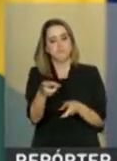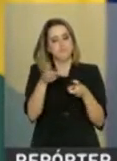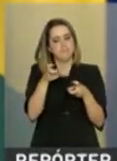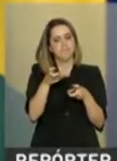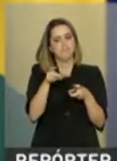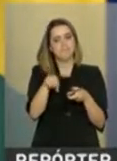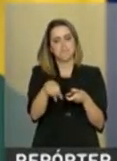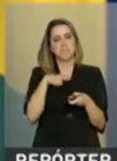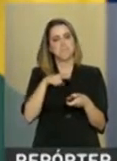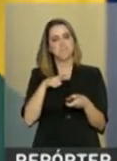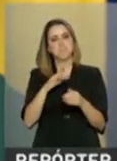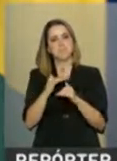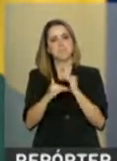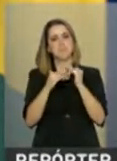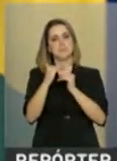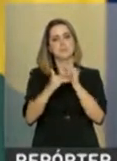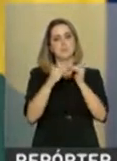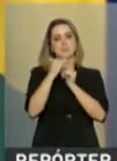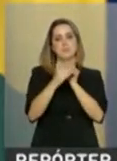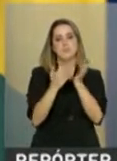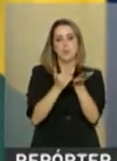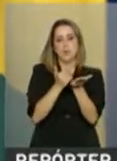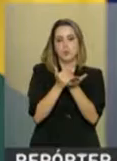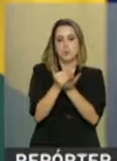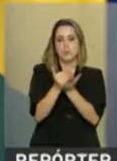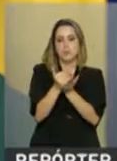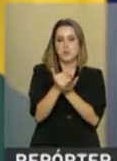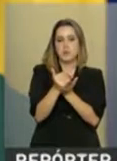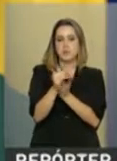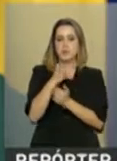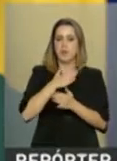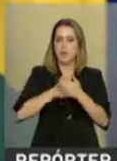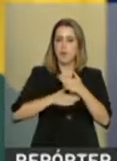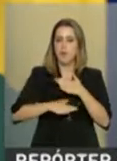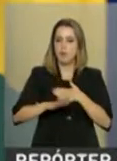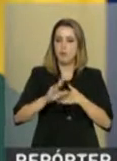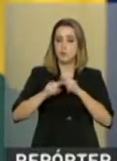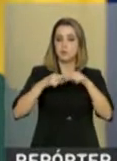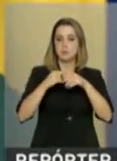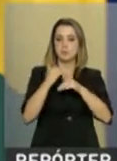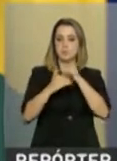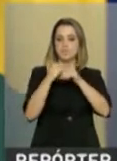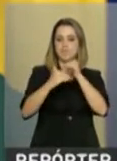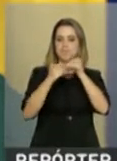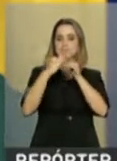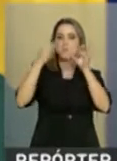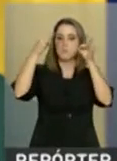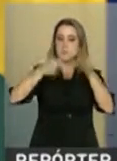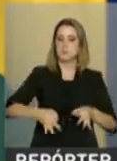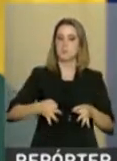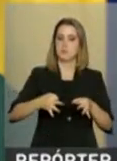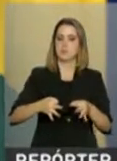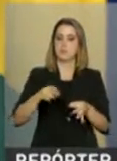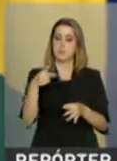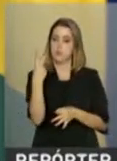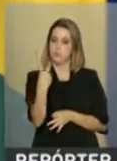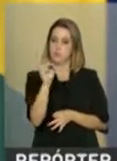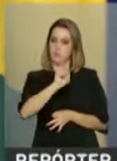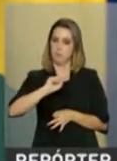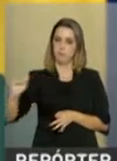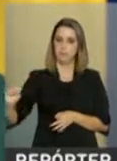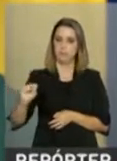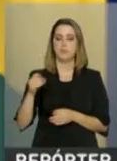verificando o crescimento começa suavemente agora e toma um rumo definitivo no segundo